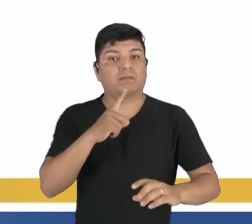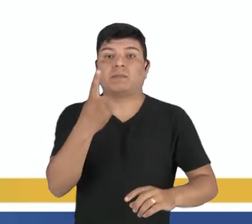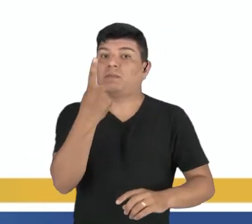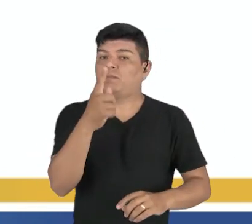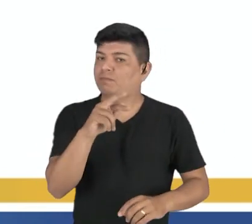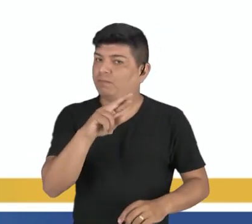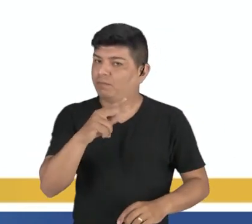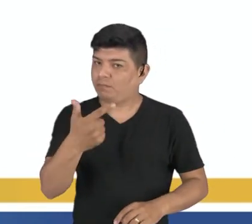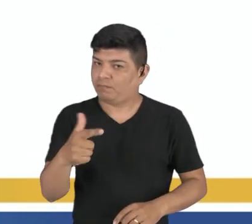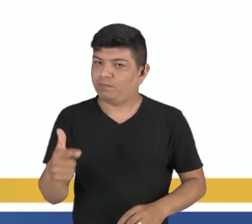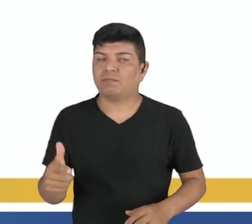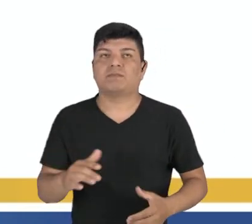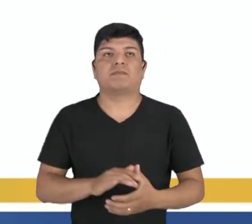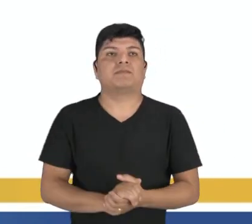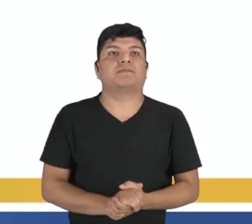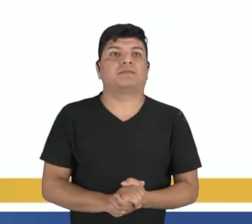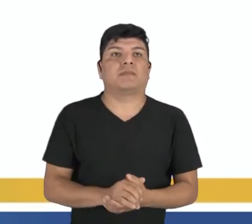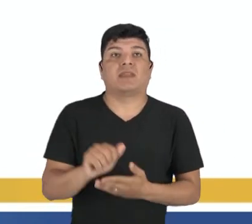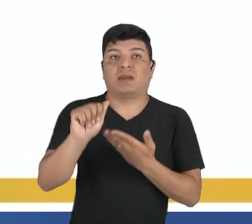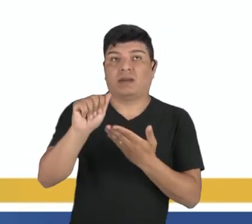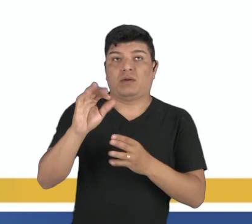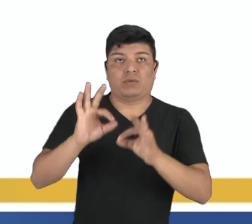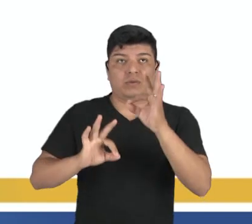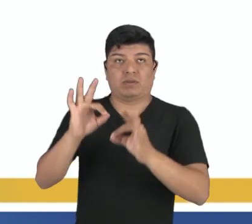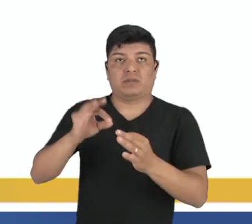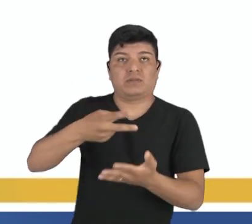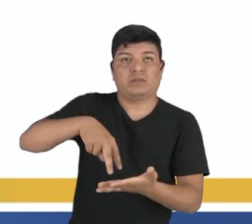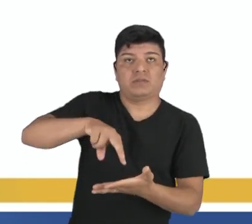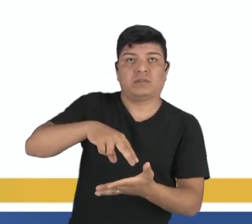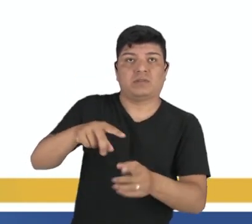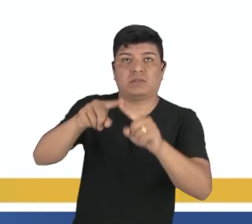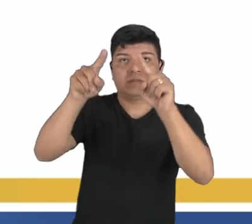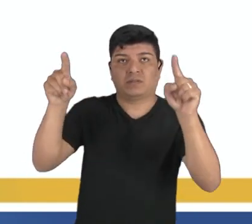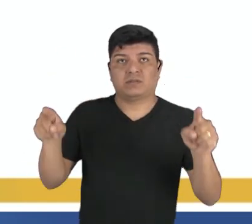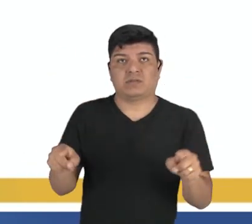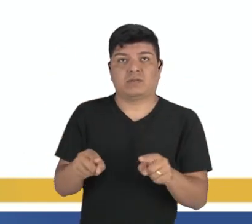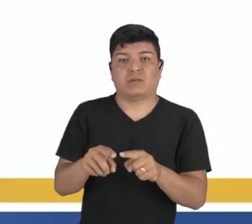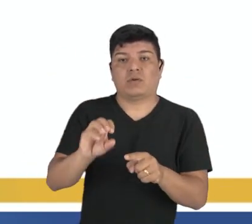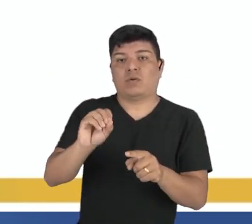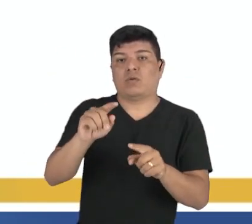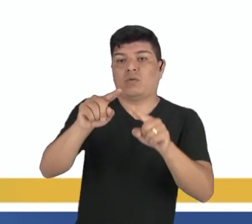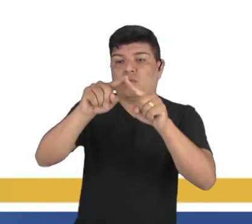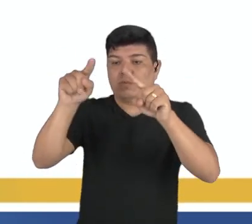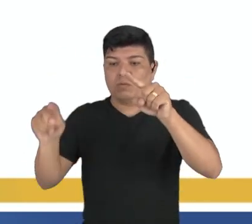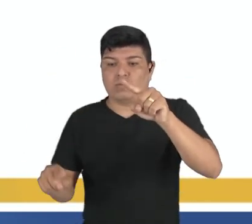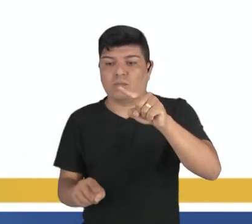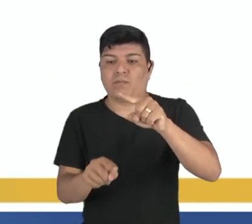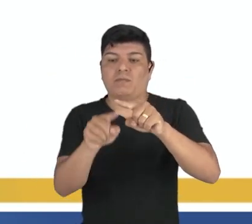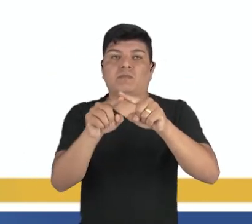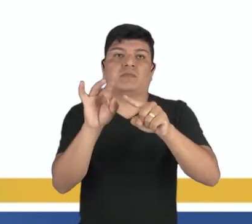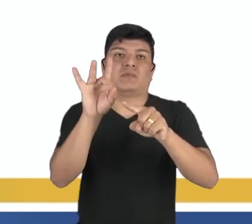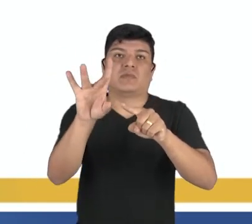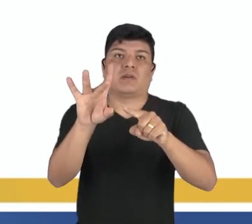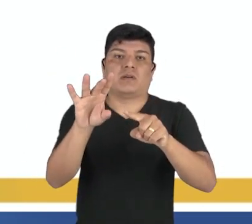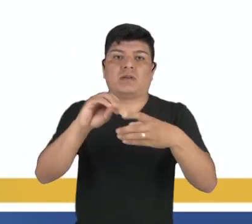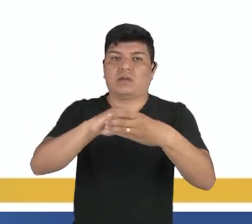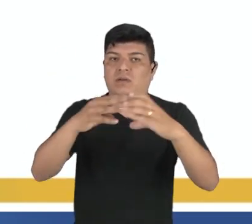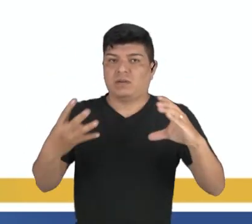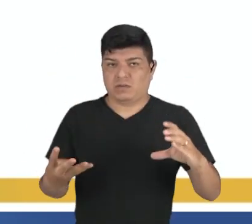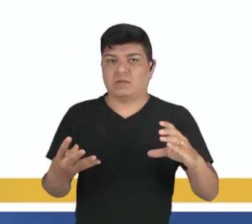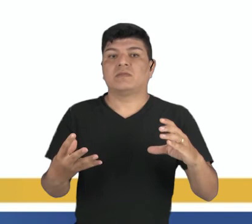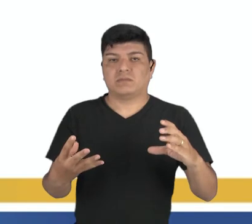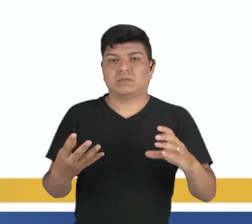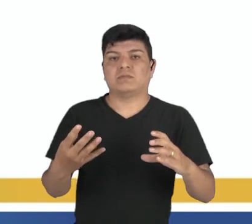não. Vamos descobrir qual é? Letra A. Organização das danças em círculo ou semicírculo. Essa é característica das